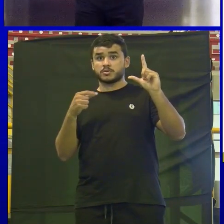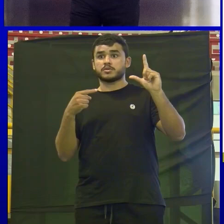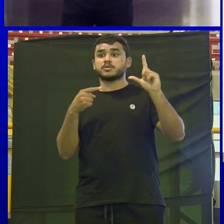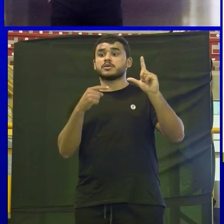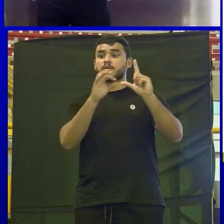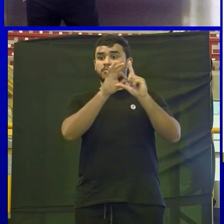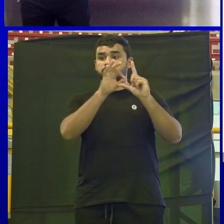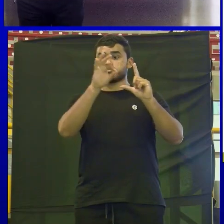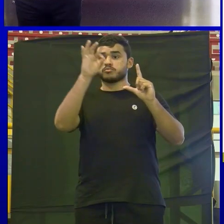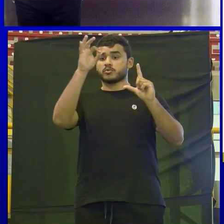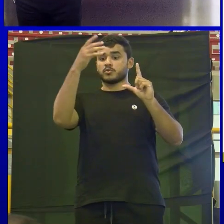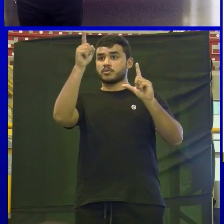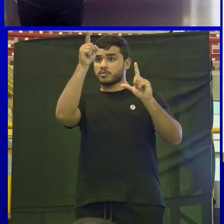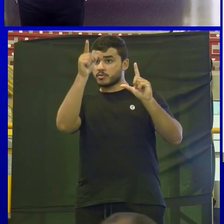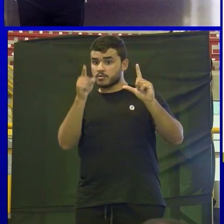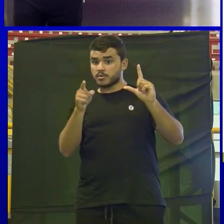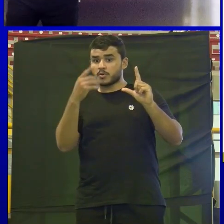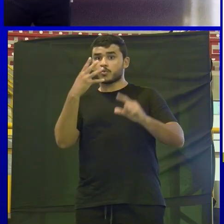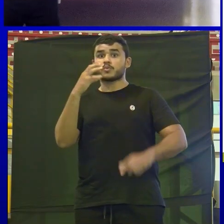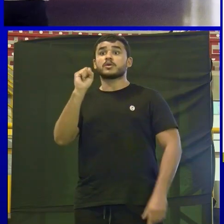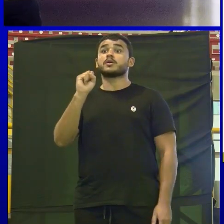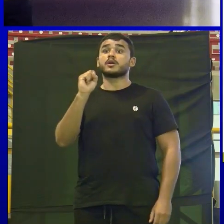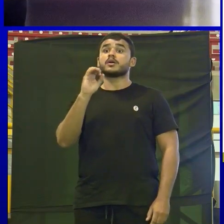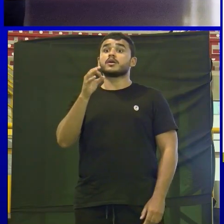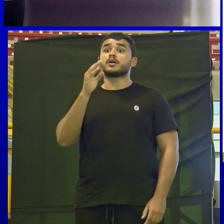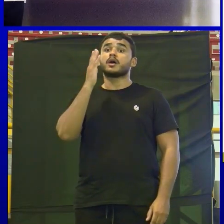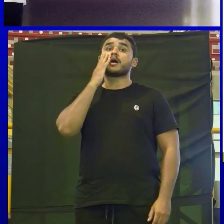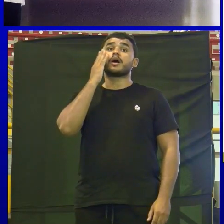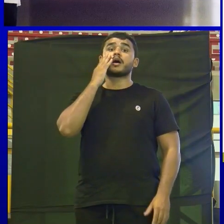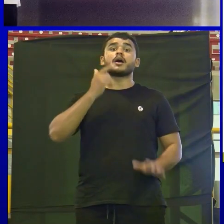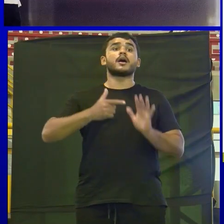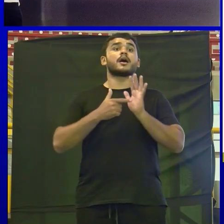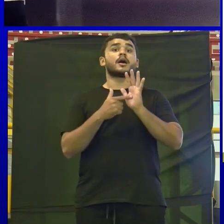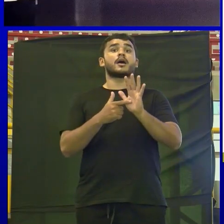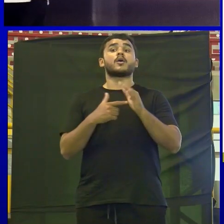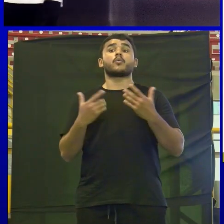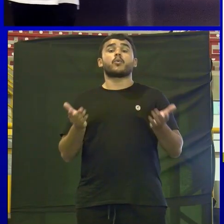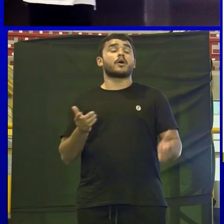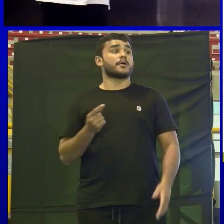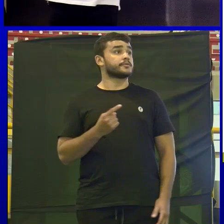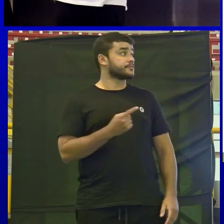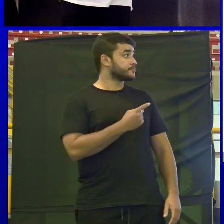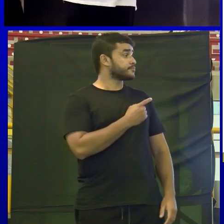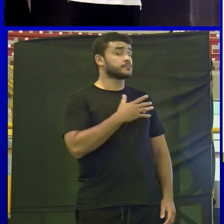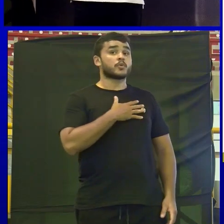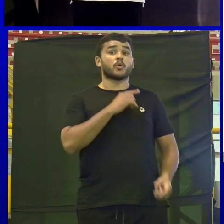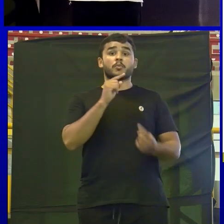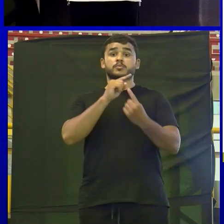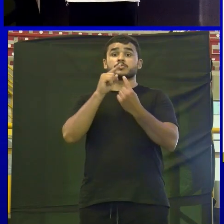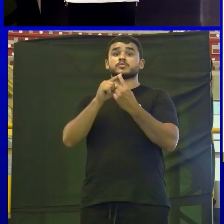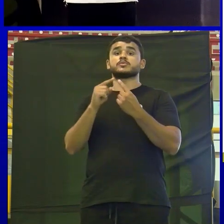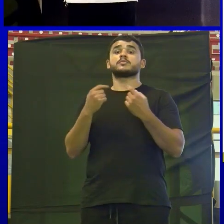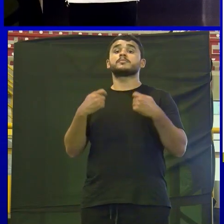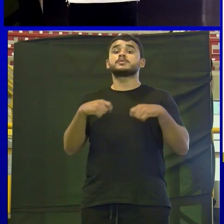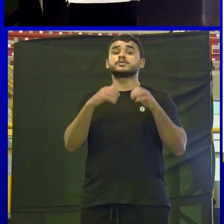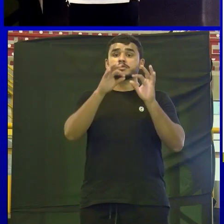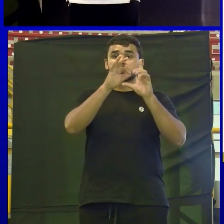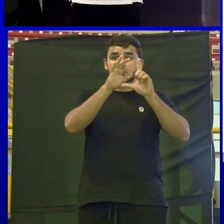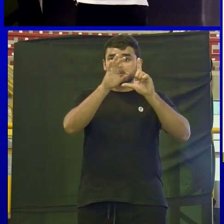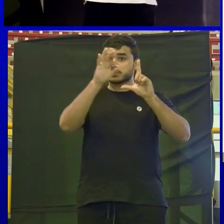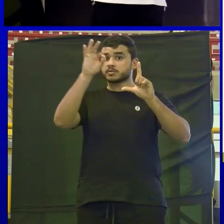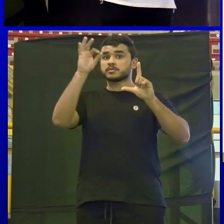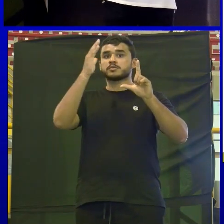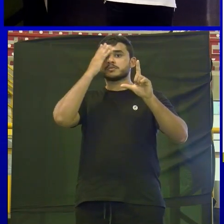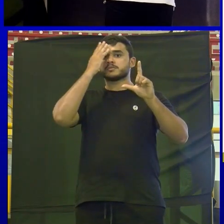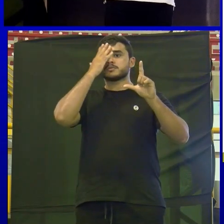de Y para que ano? 2013. Esse é o nosso objetivo. É encontrar o